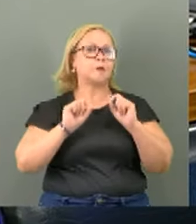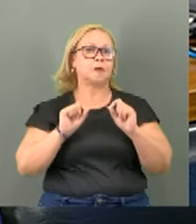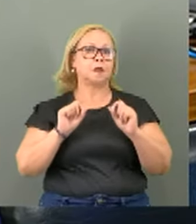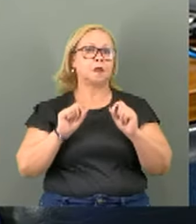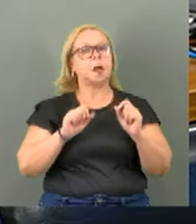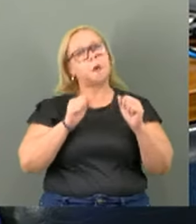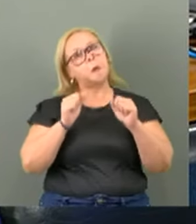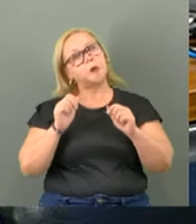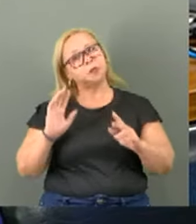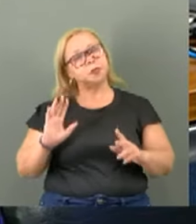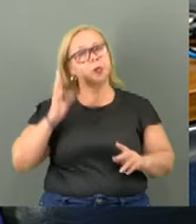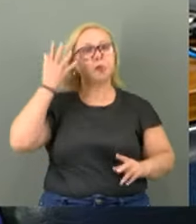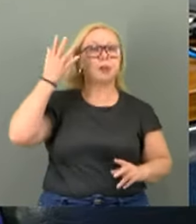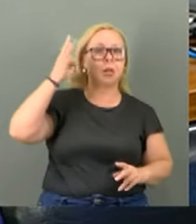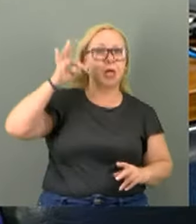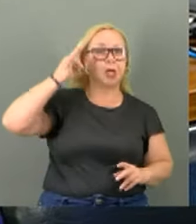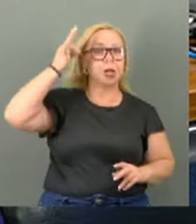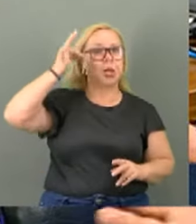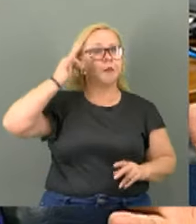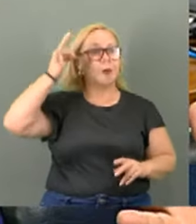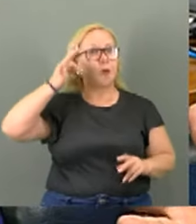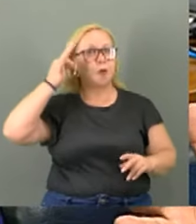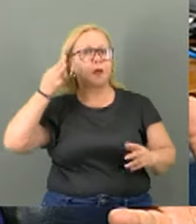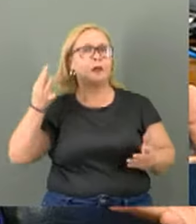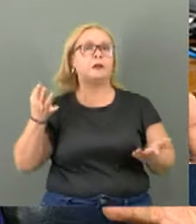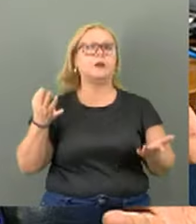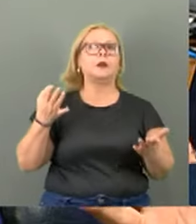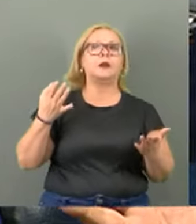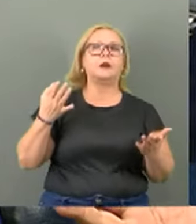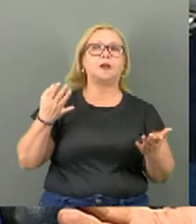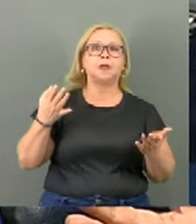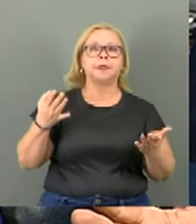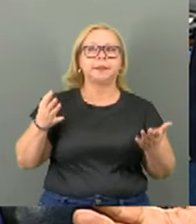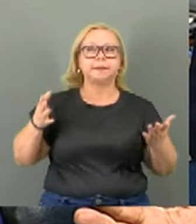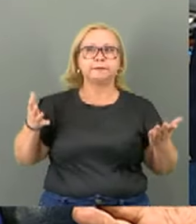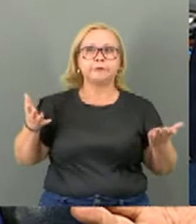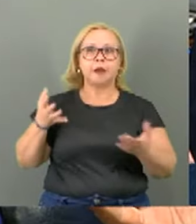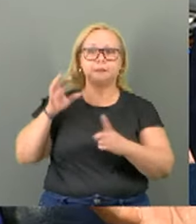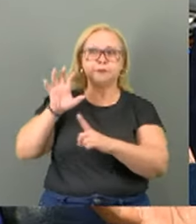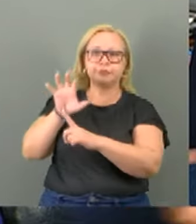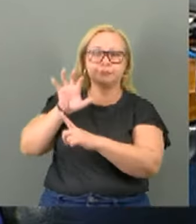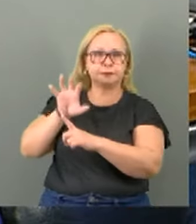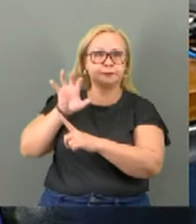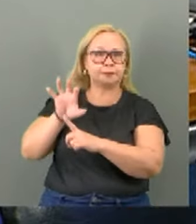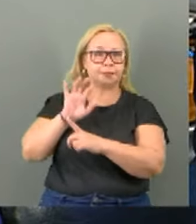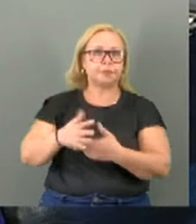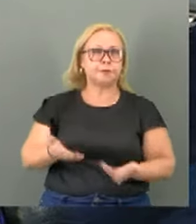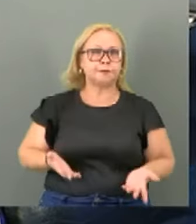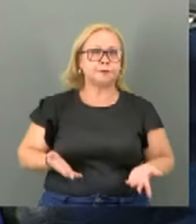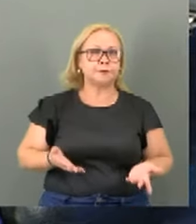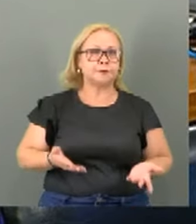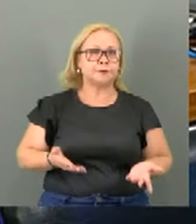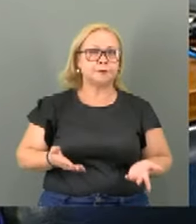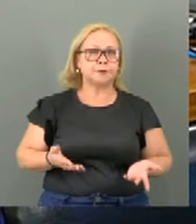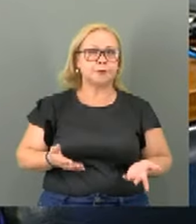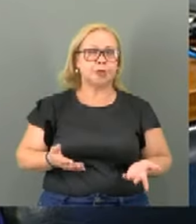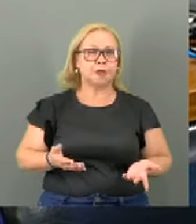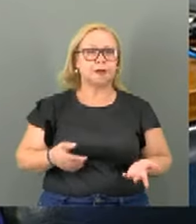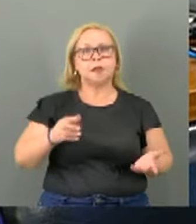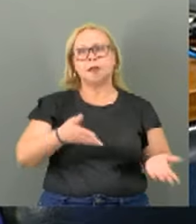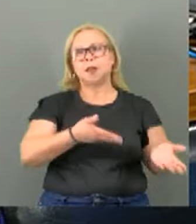pode acontecer, teoria de conspiração ou não. Quem somos nós para dizer que não pode ter um rastreamento dele? A gente vai lá,